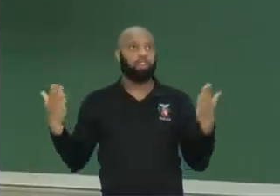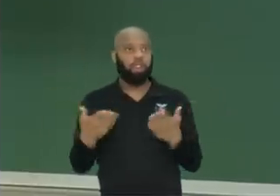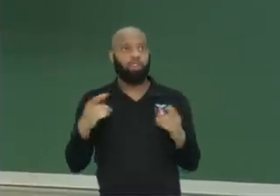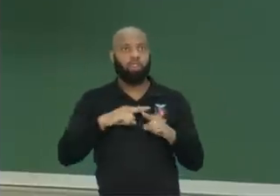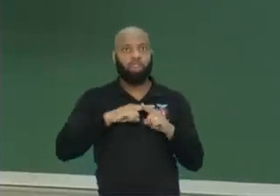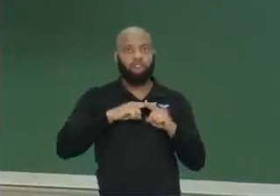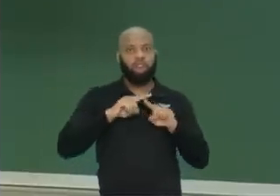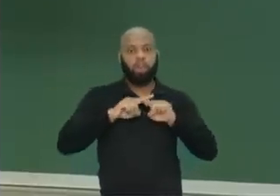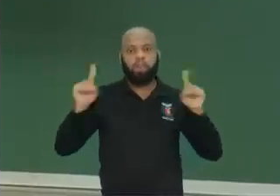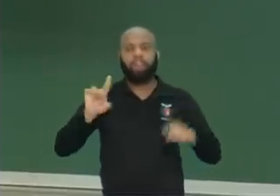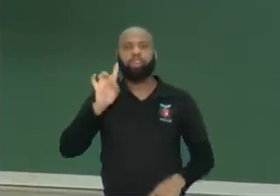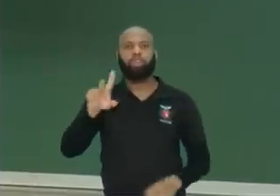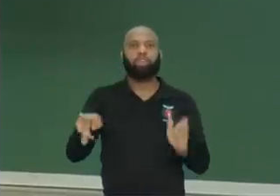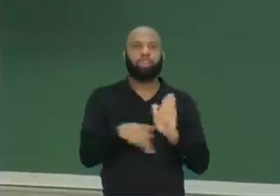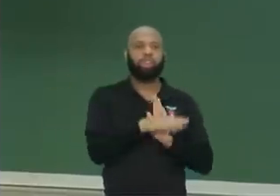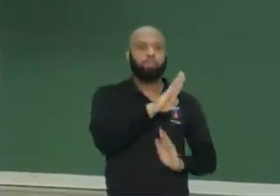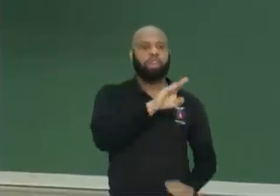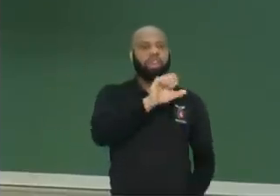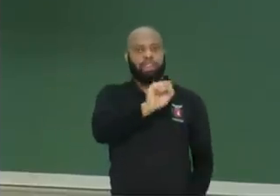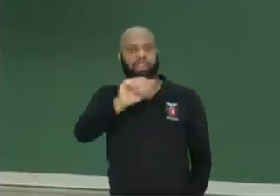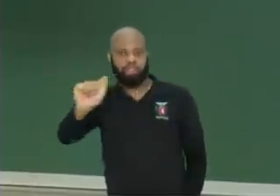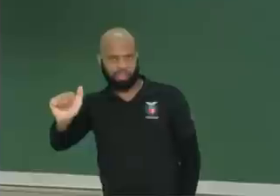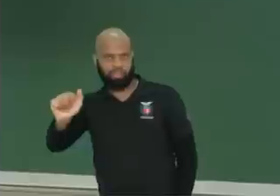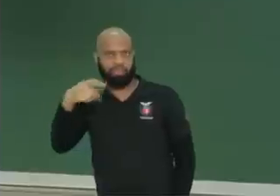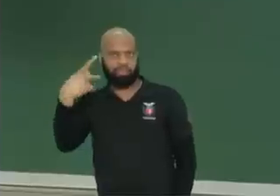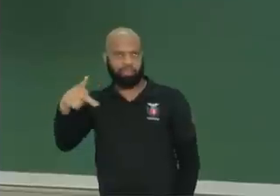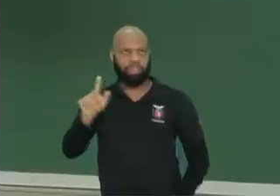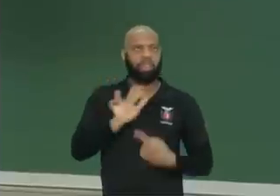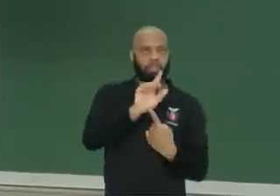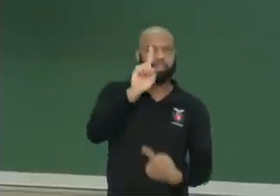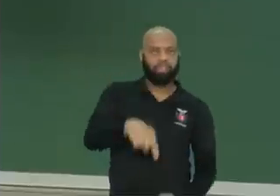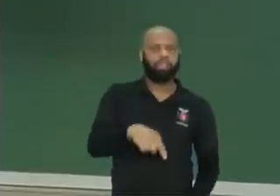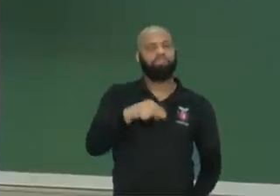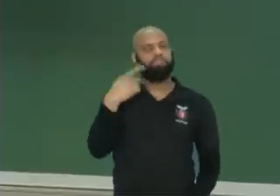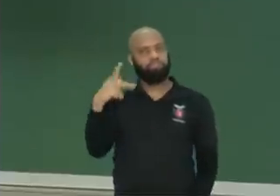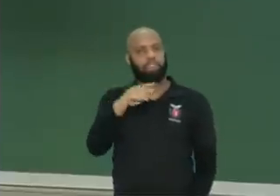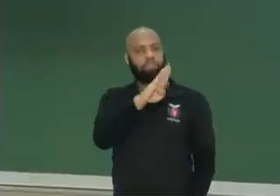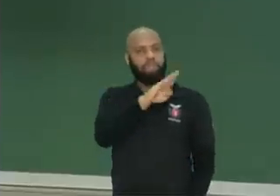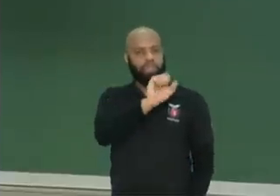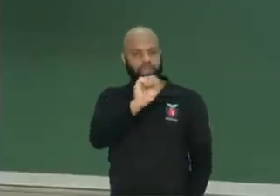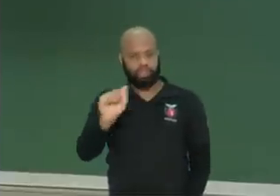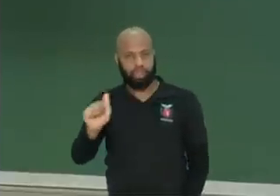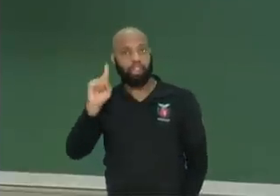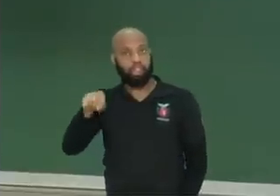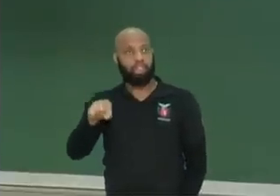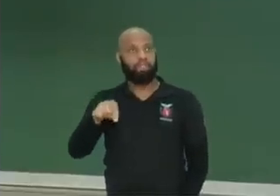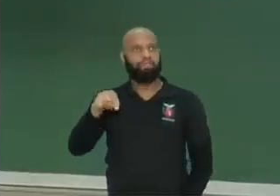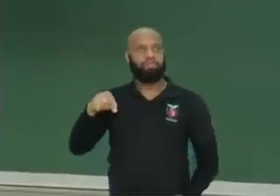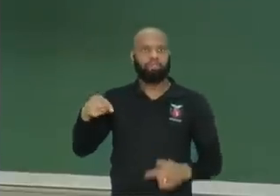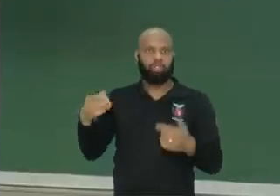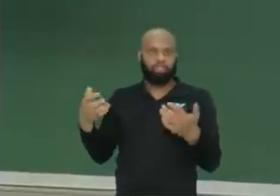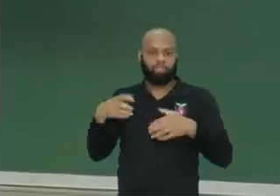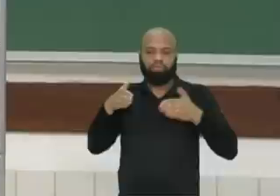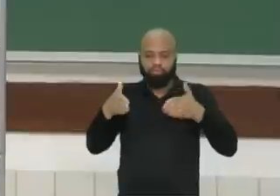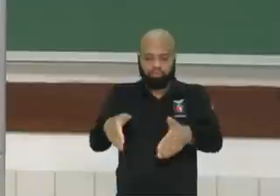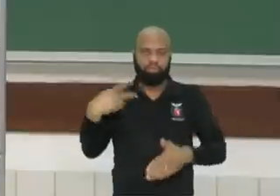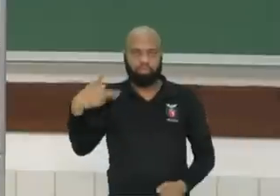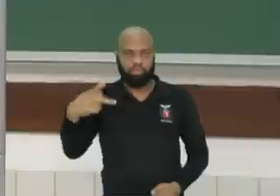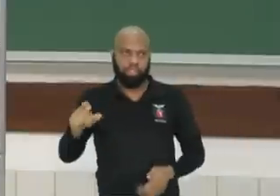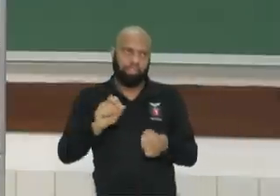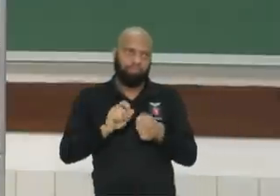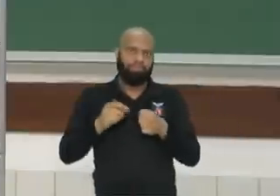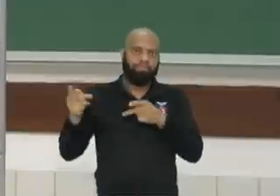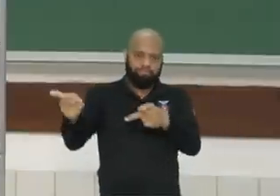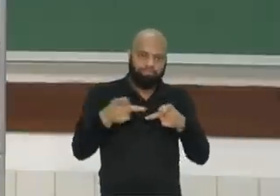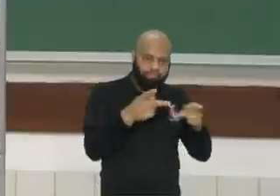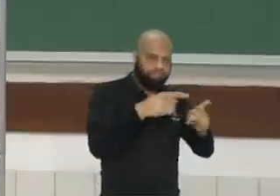mas só as iniciais BSA indicando o Barão de Serra Azul. Tá? Então esse é o túmulo dele. Dessa atividade que é realizada no